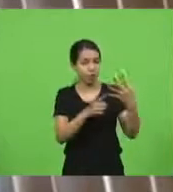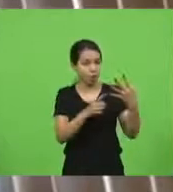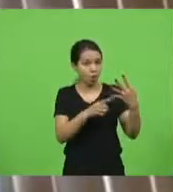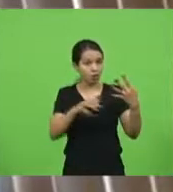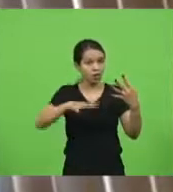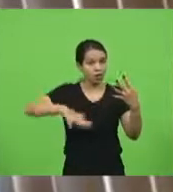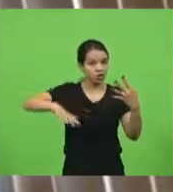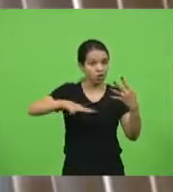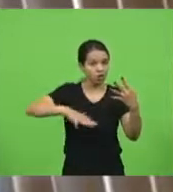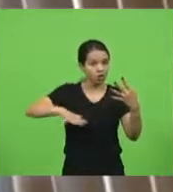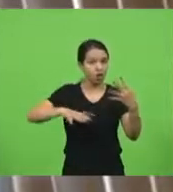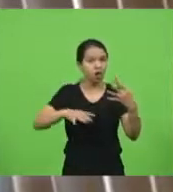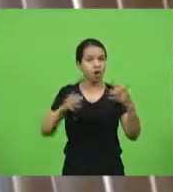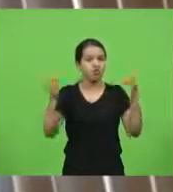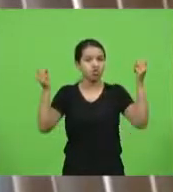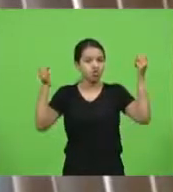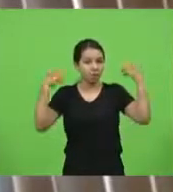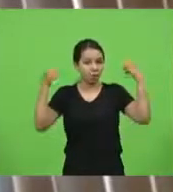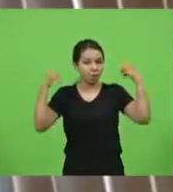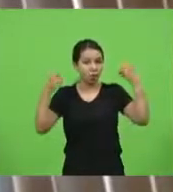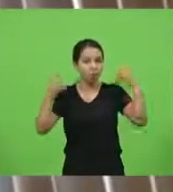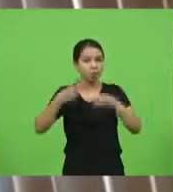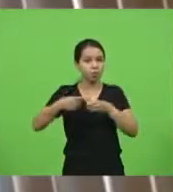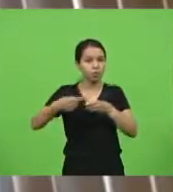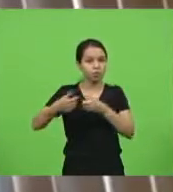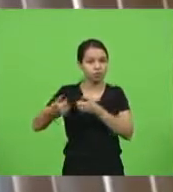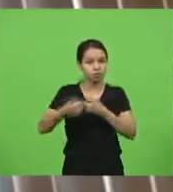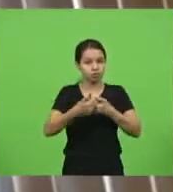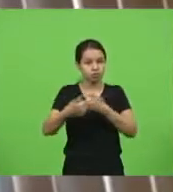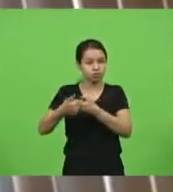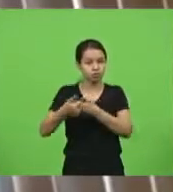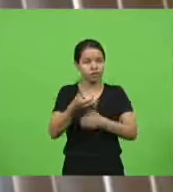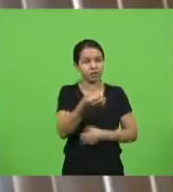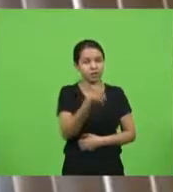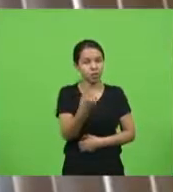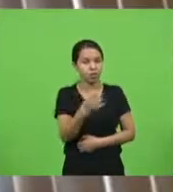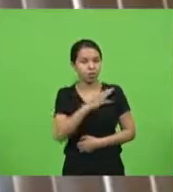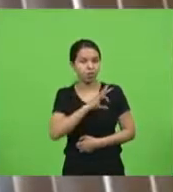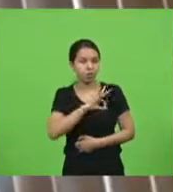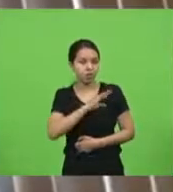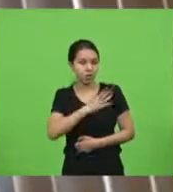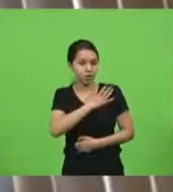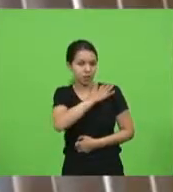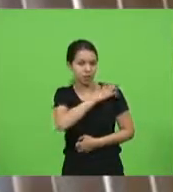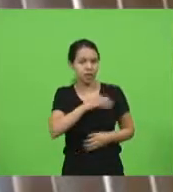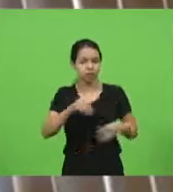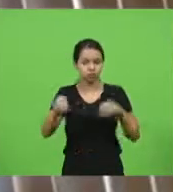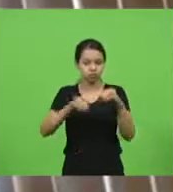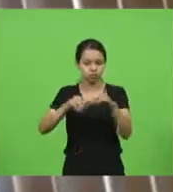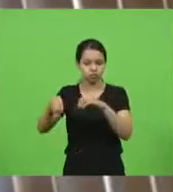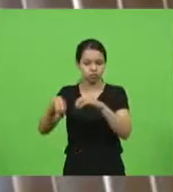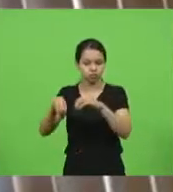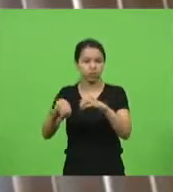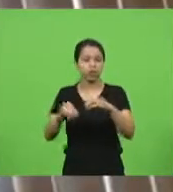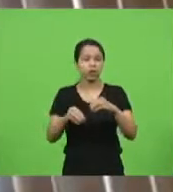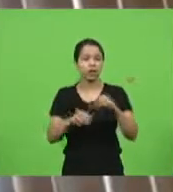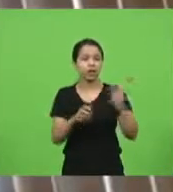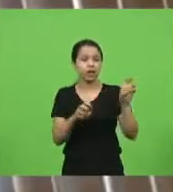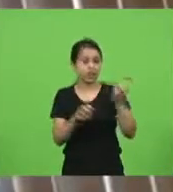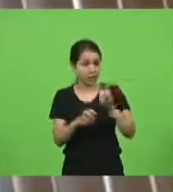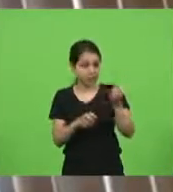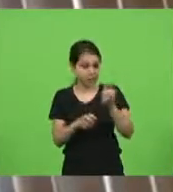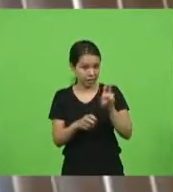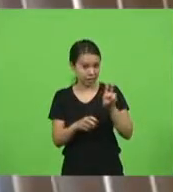Chapecó e os municípios ao redor, 61 policiais militares. A quinta região,